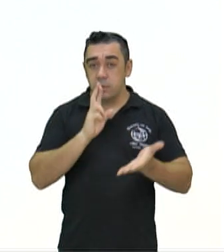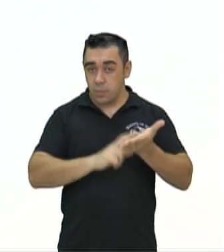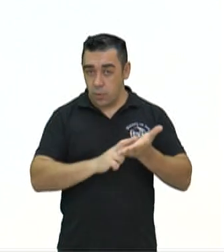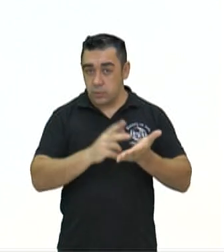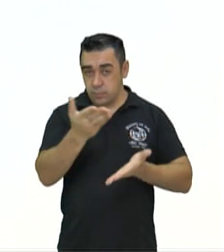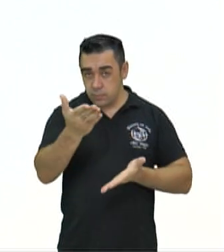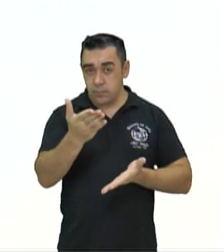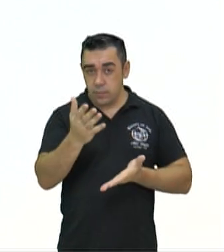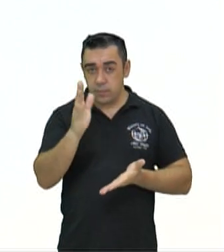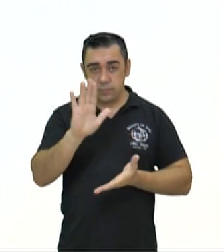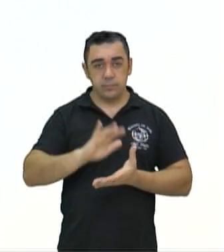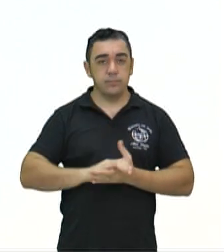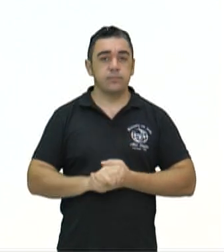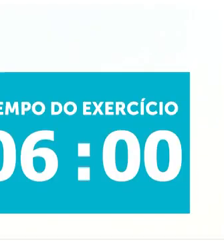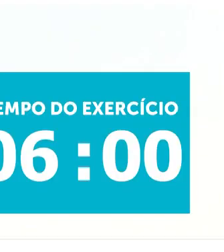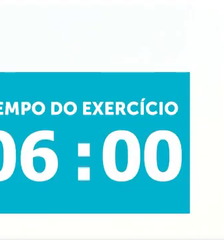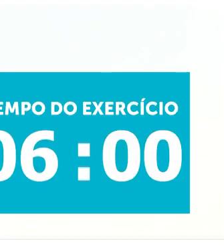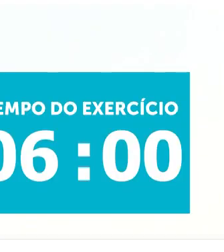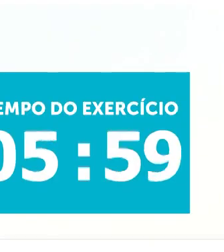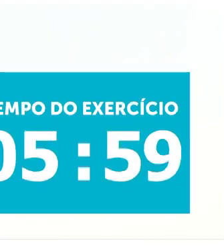lá e a gente já volta.